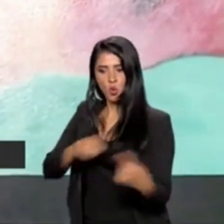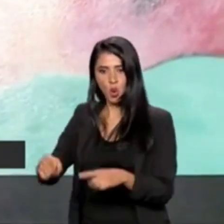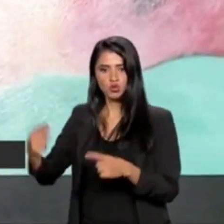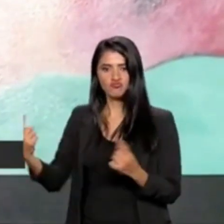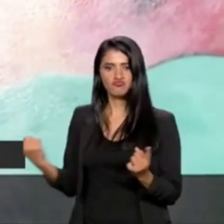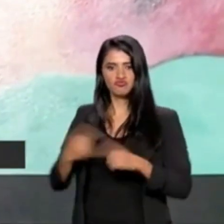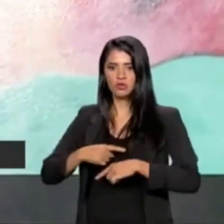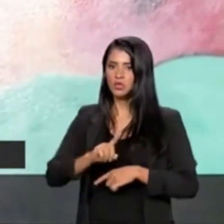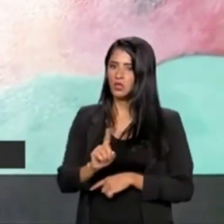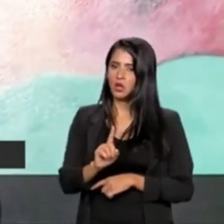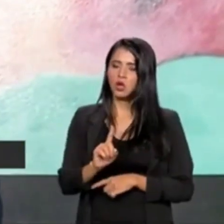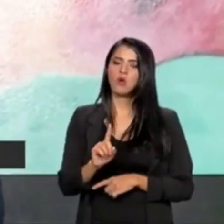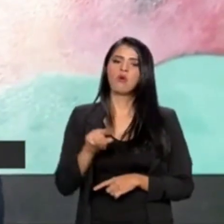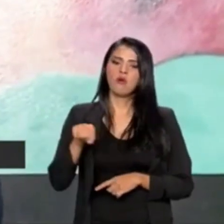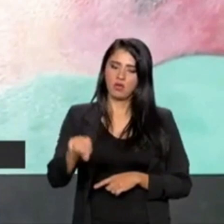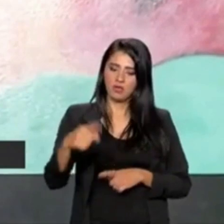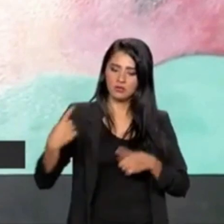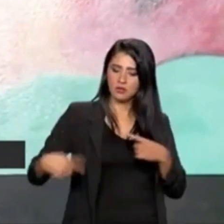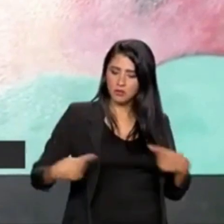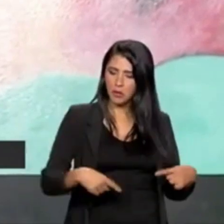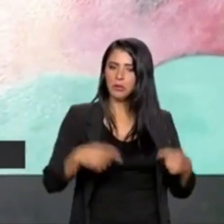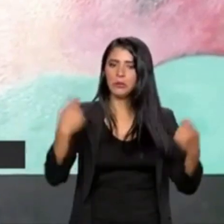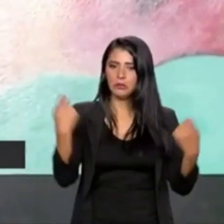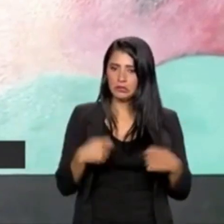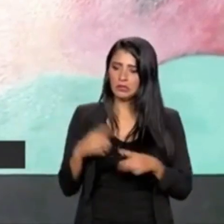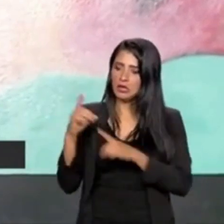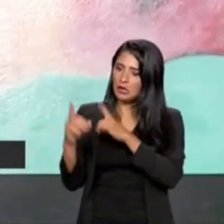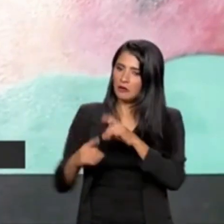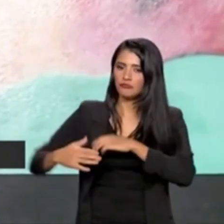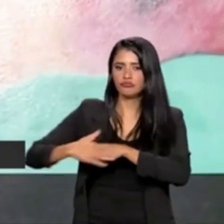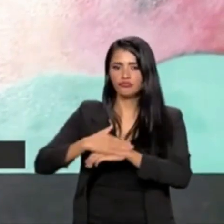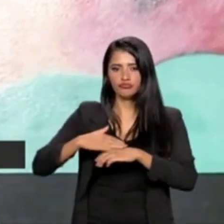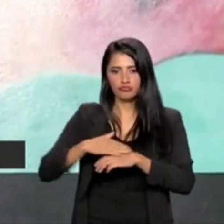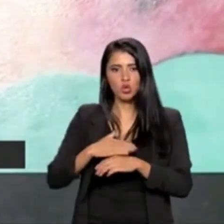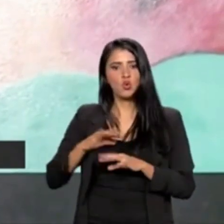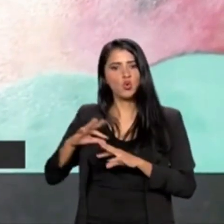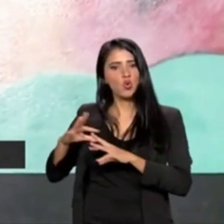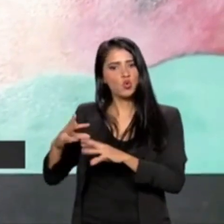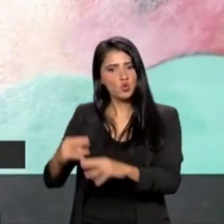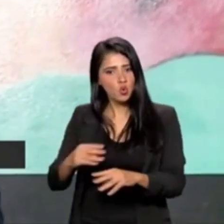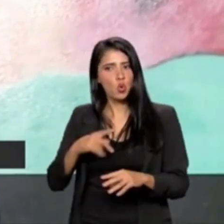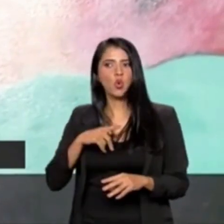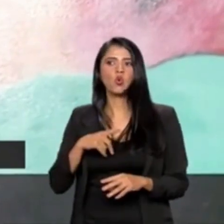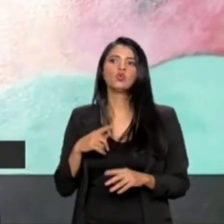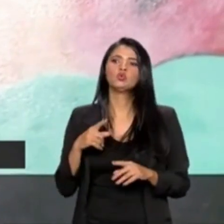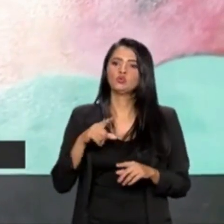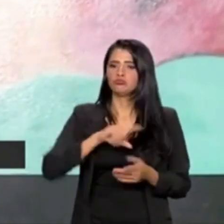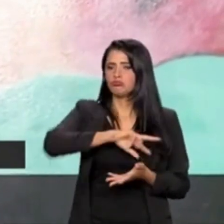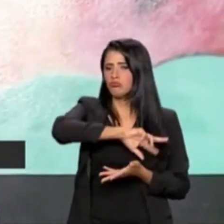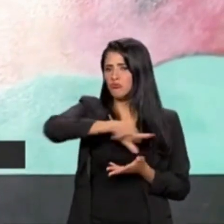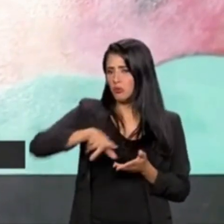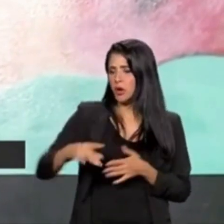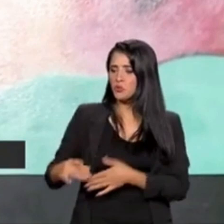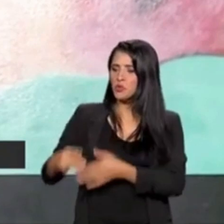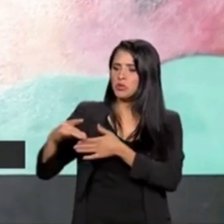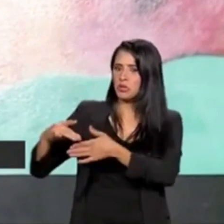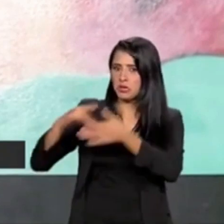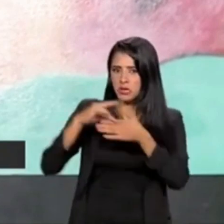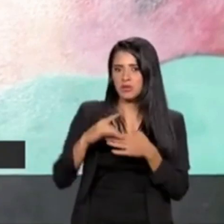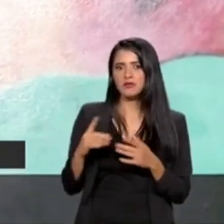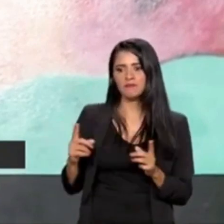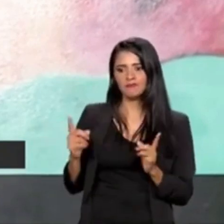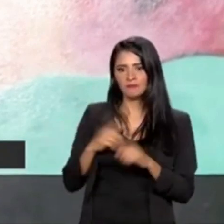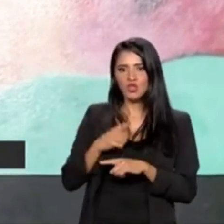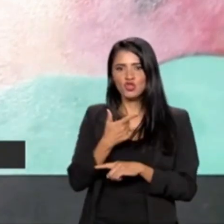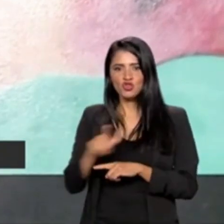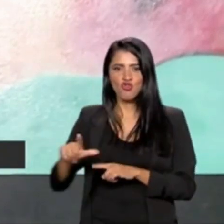contrário, que era um debate que estabelecia diálogo com os segmentos da oposição. Nós ouvimos de vários líderes da